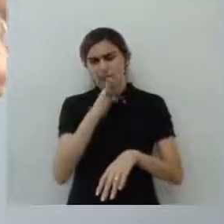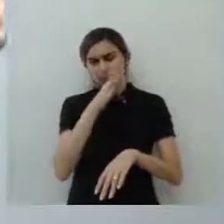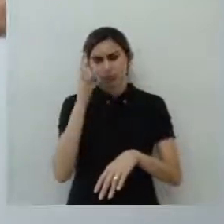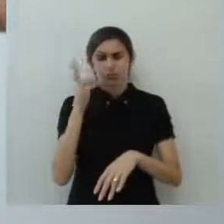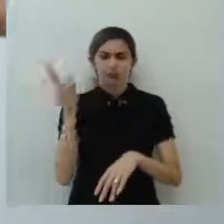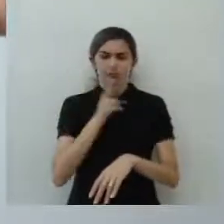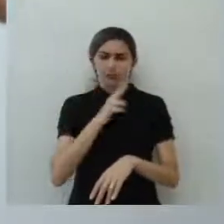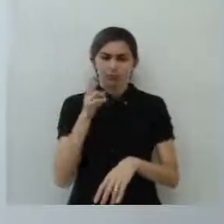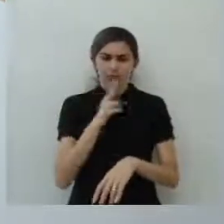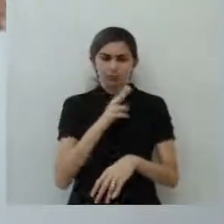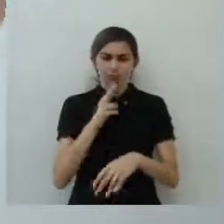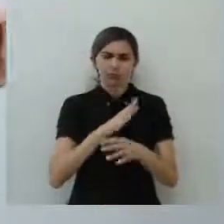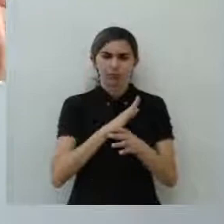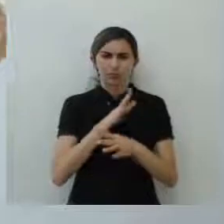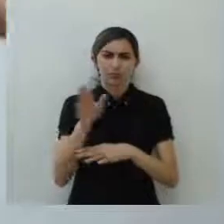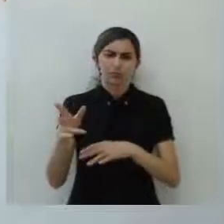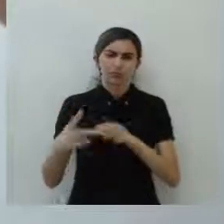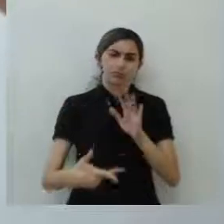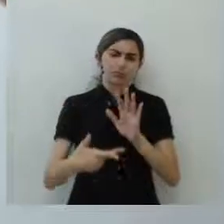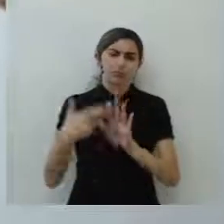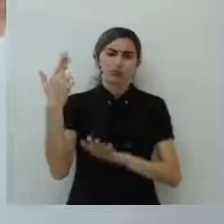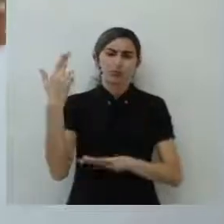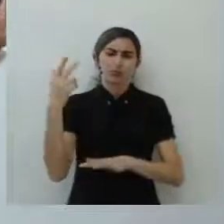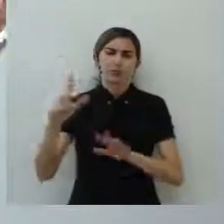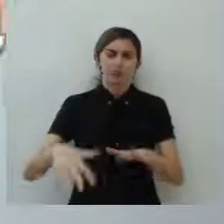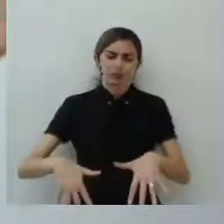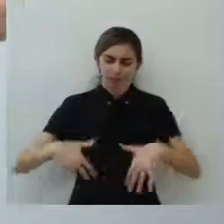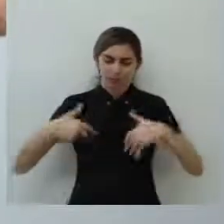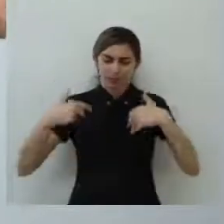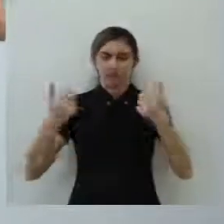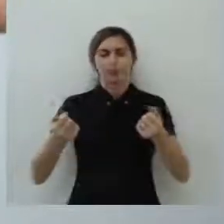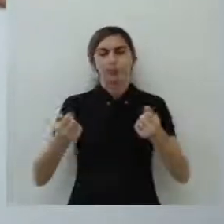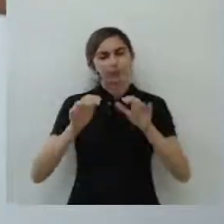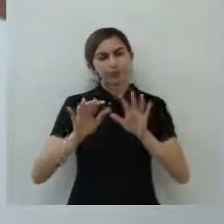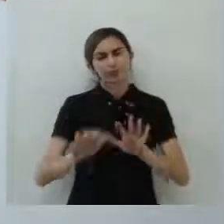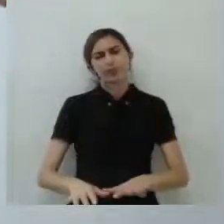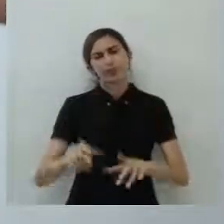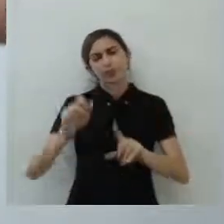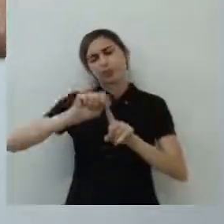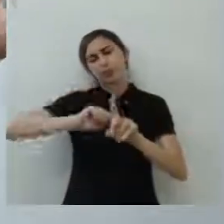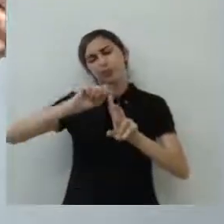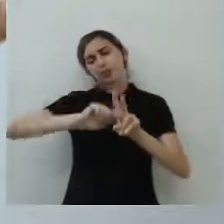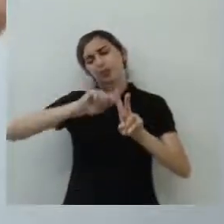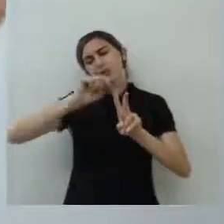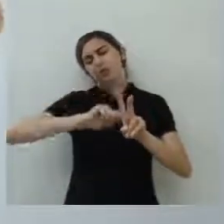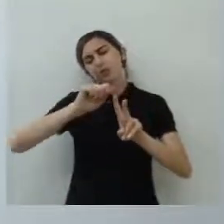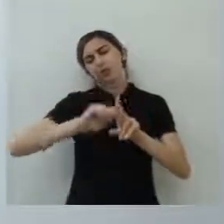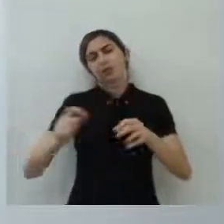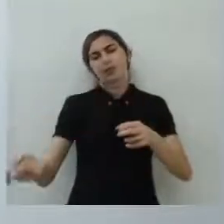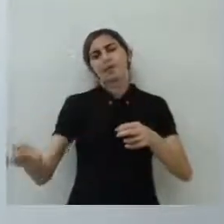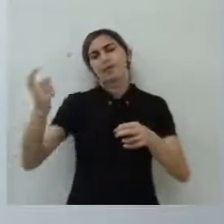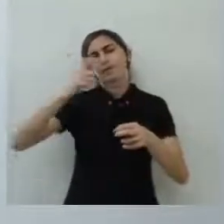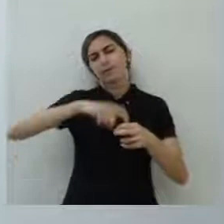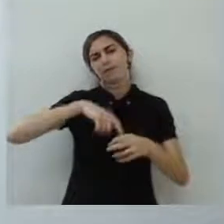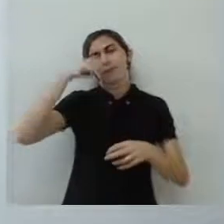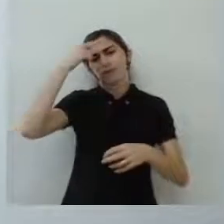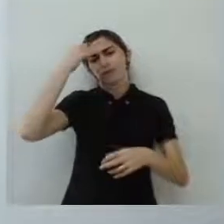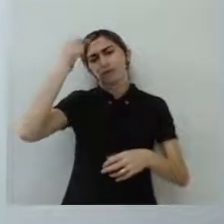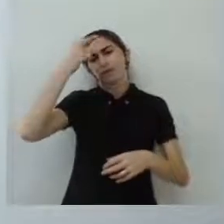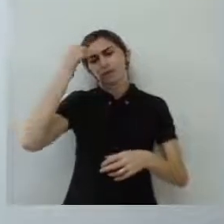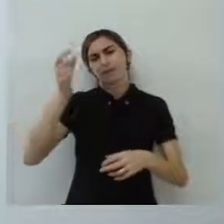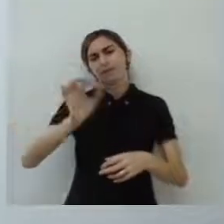socorrido pelos colegas, é operado, vai se reabilitar e fica meses e meses fora da